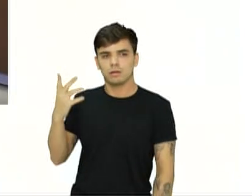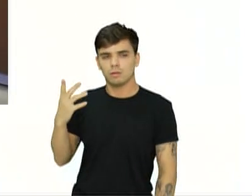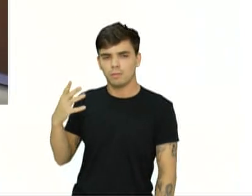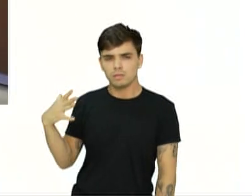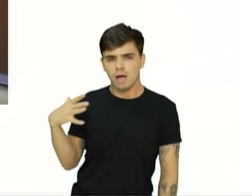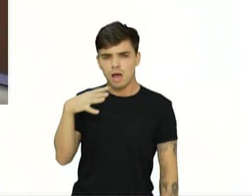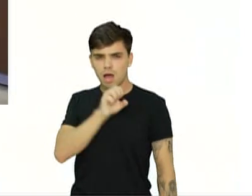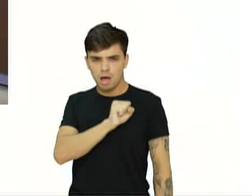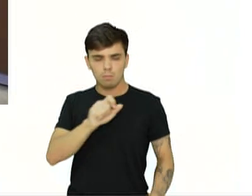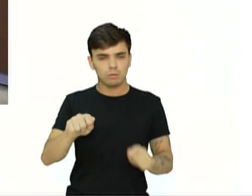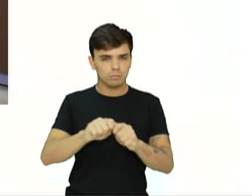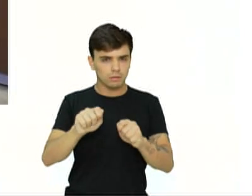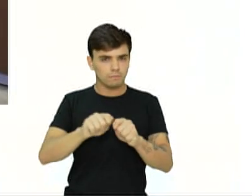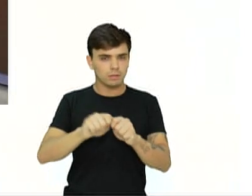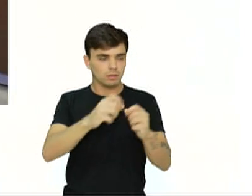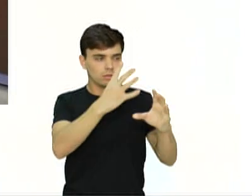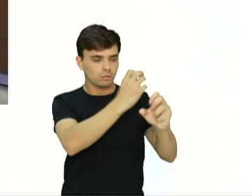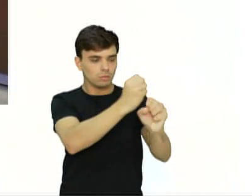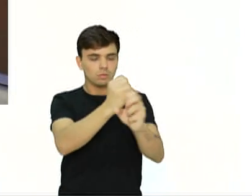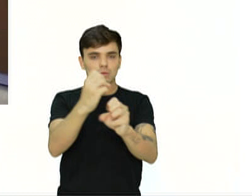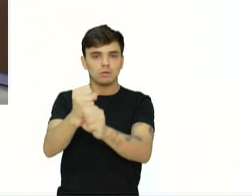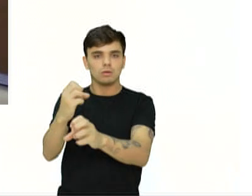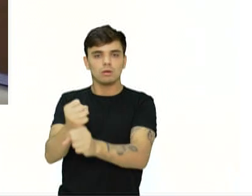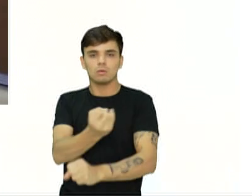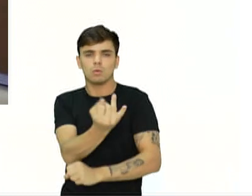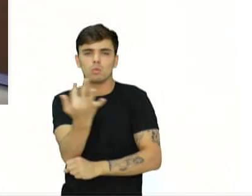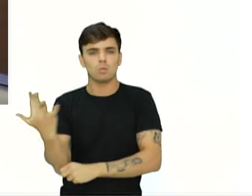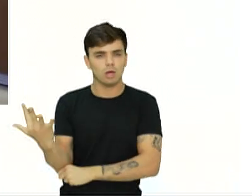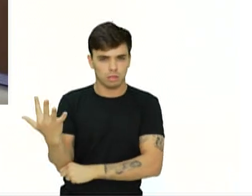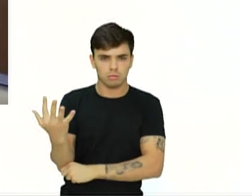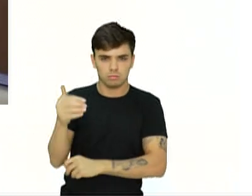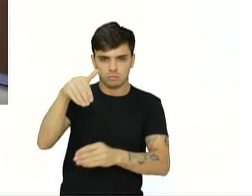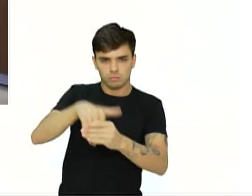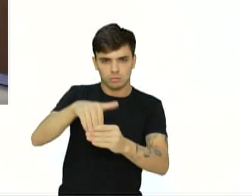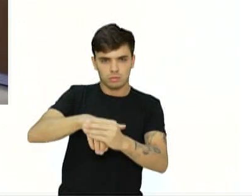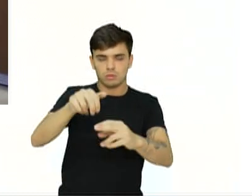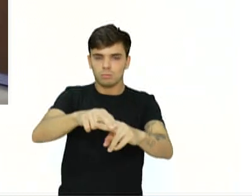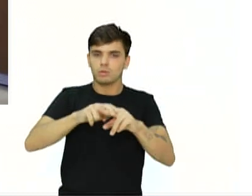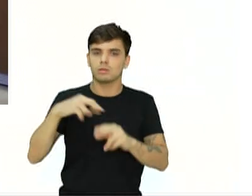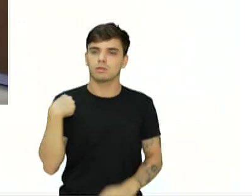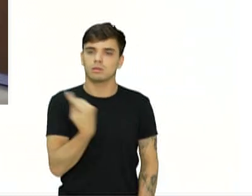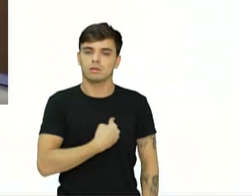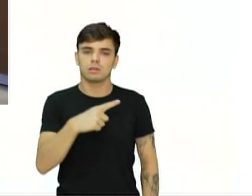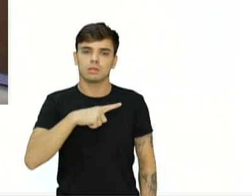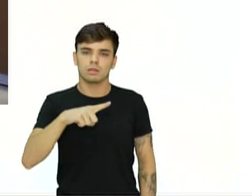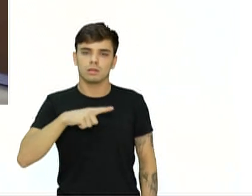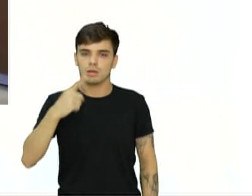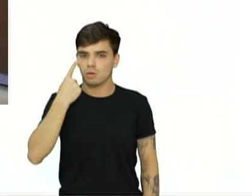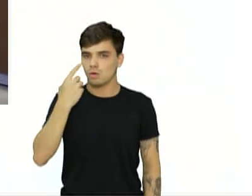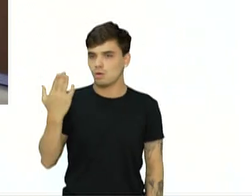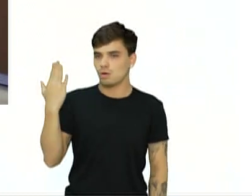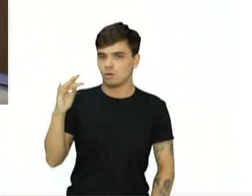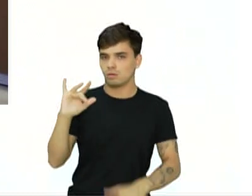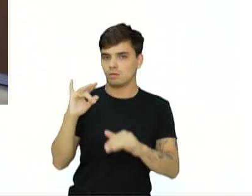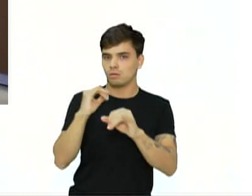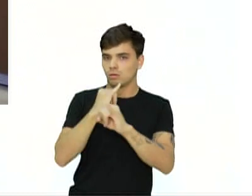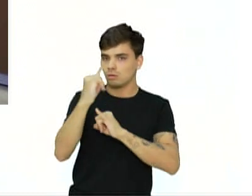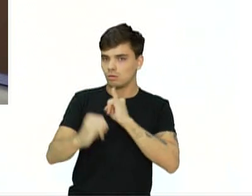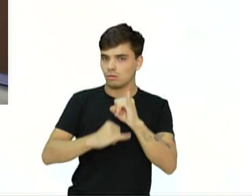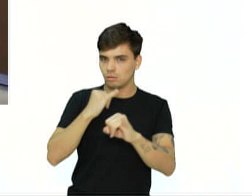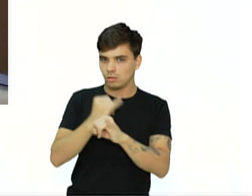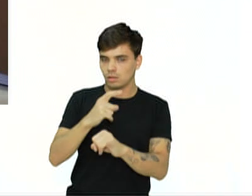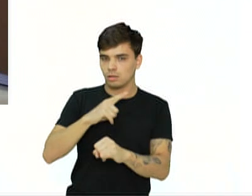agilidade no processo de contagem desses votos, né? Então, a gente tem aqui uma mídia. Essa mídia, ela